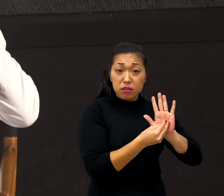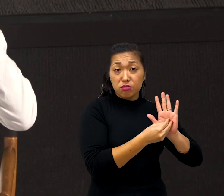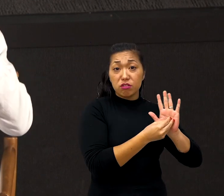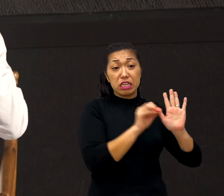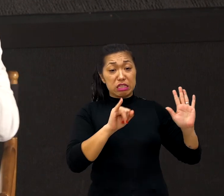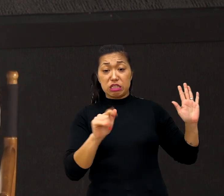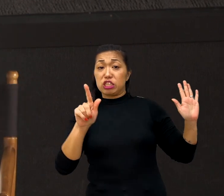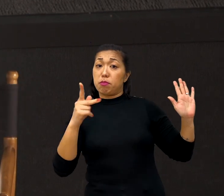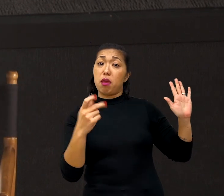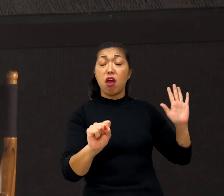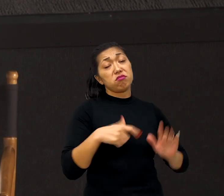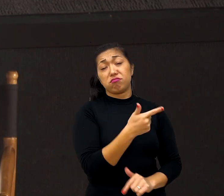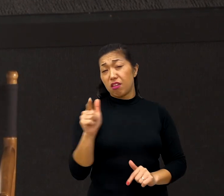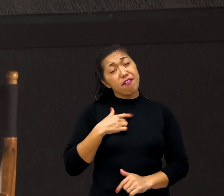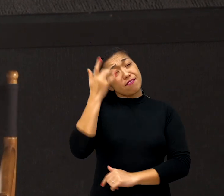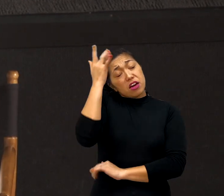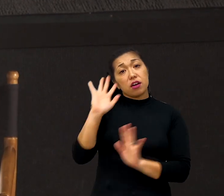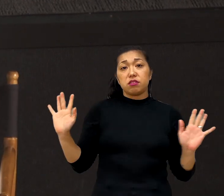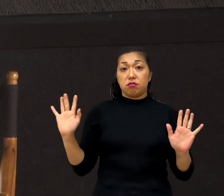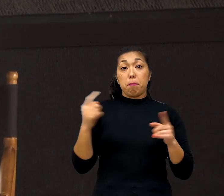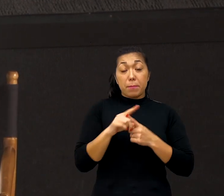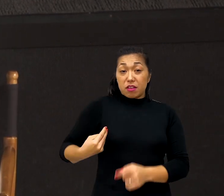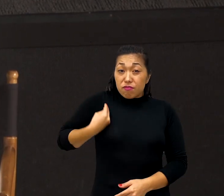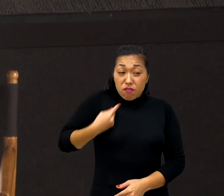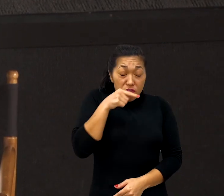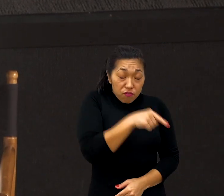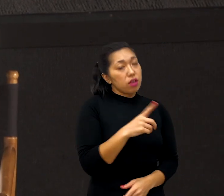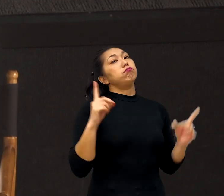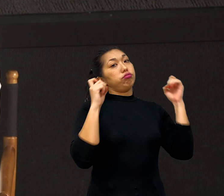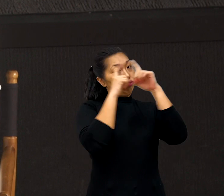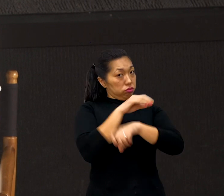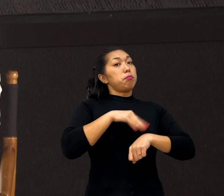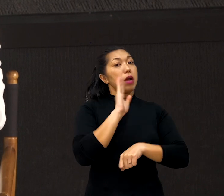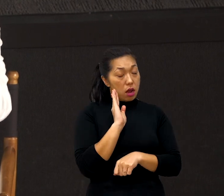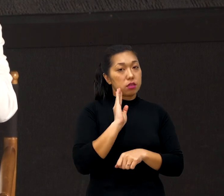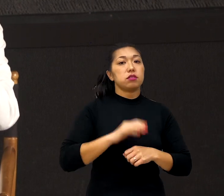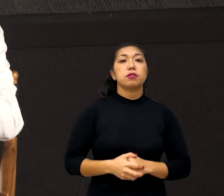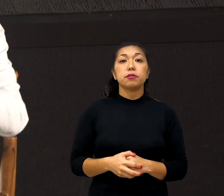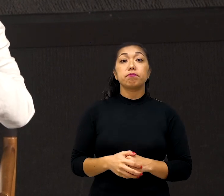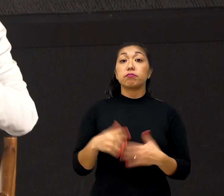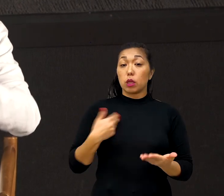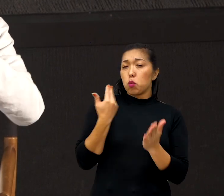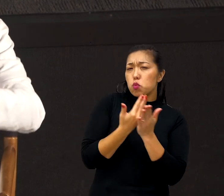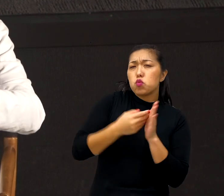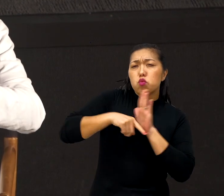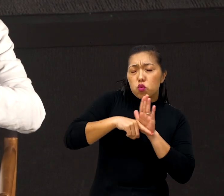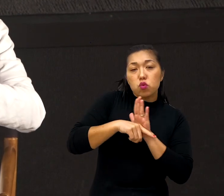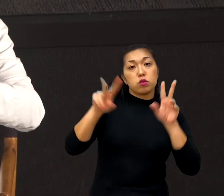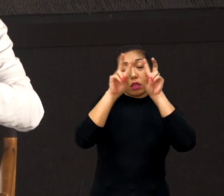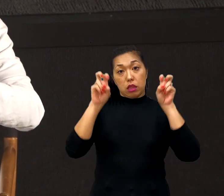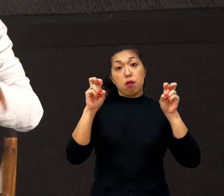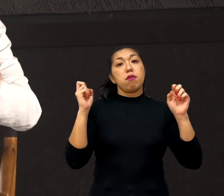A gente, quando desafiou falar da história, estudar as questões urbanas por